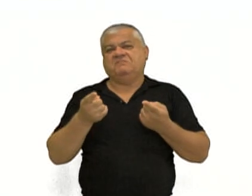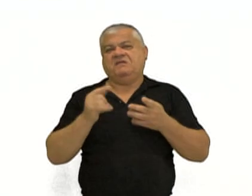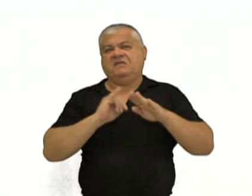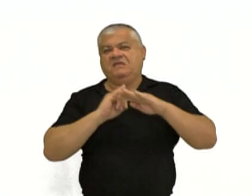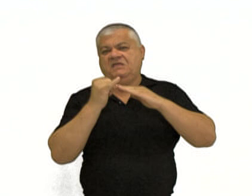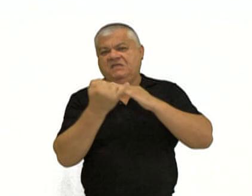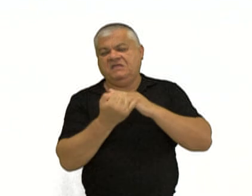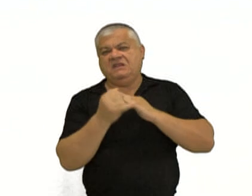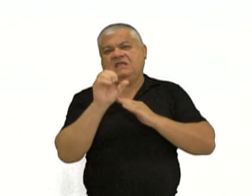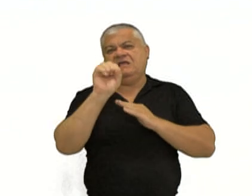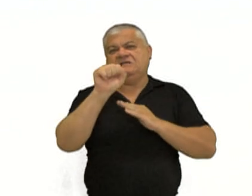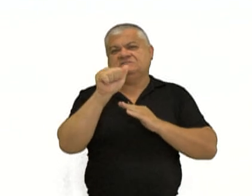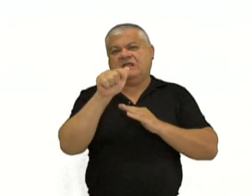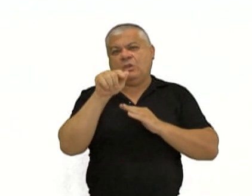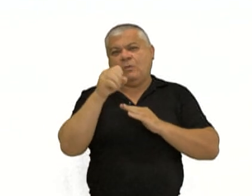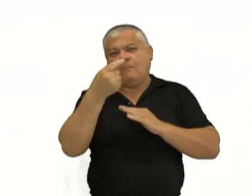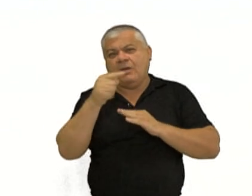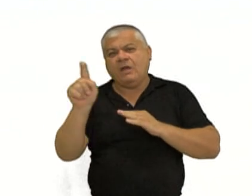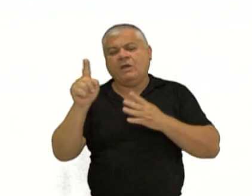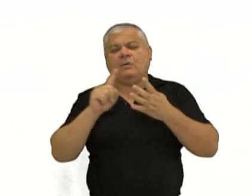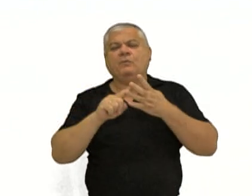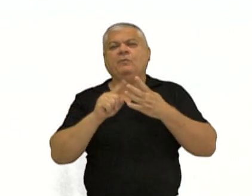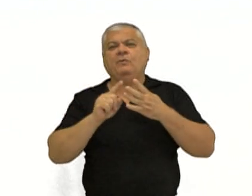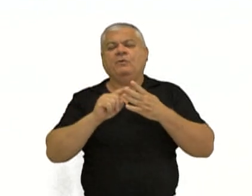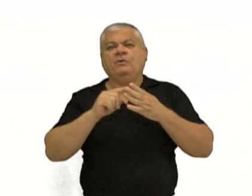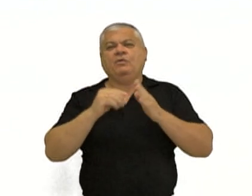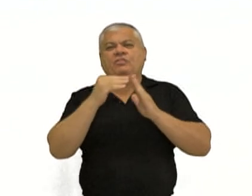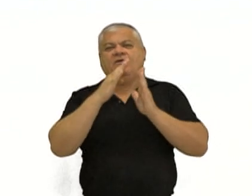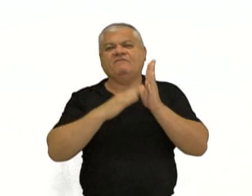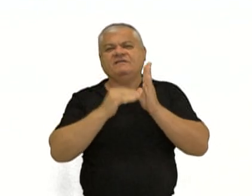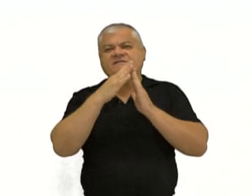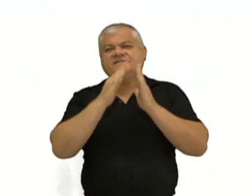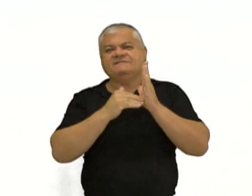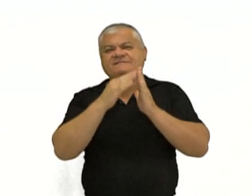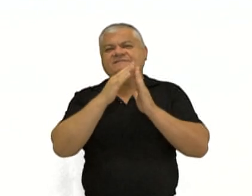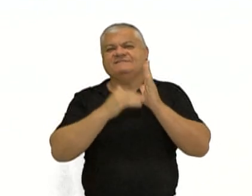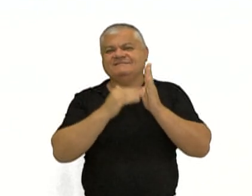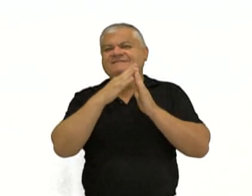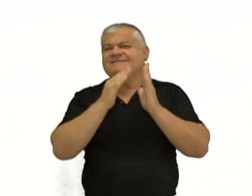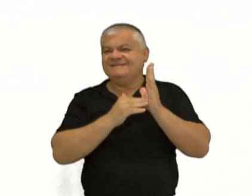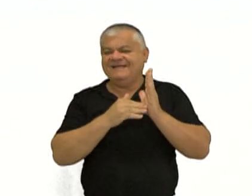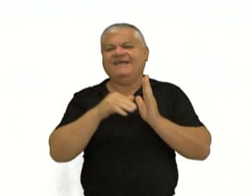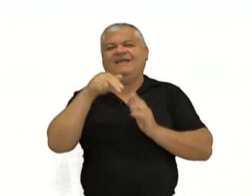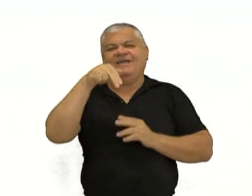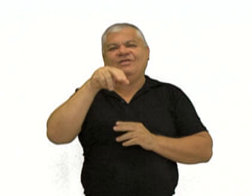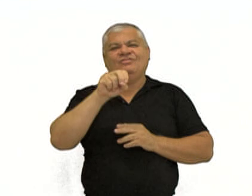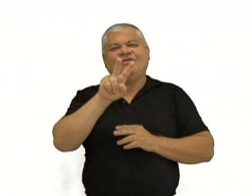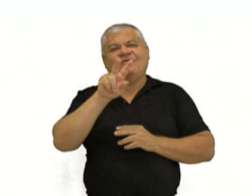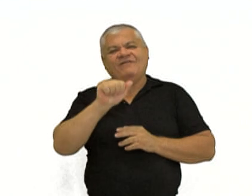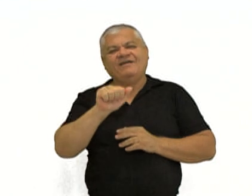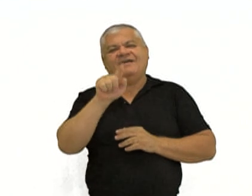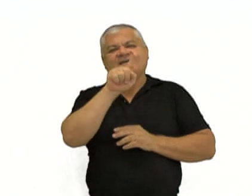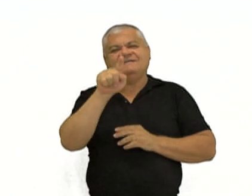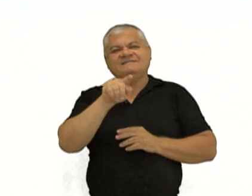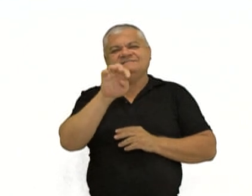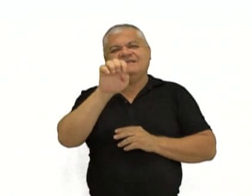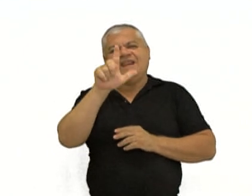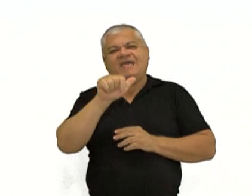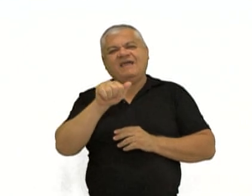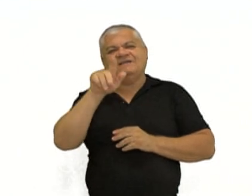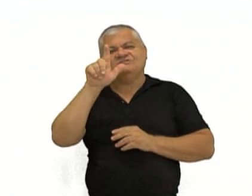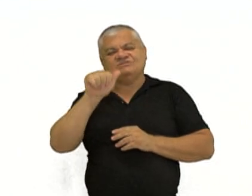Ilhas Salomão, Nova Zelândia, que é formada por 2 ilhas. Então, a maioria dos países